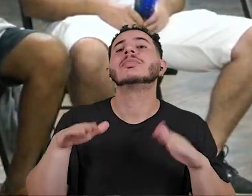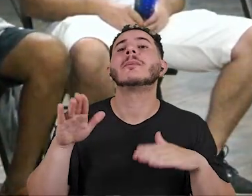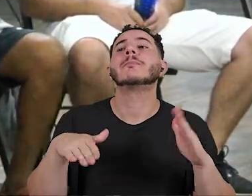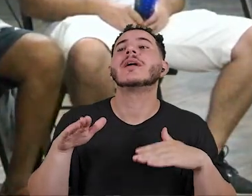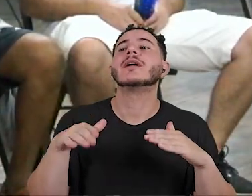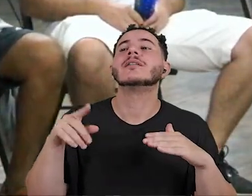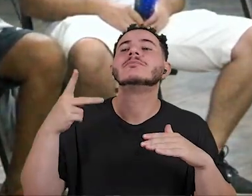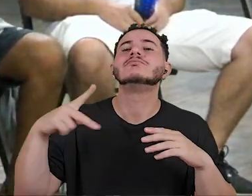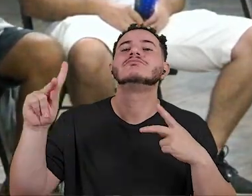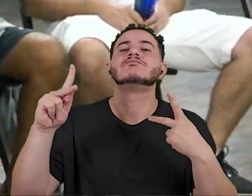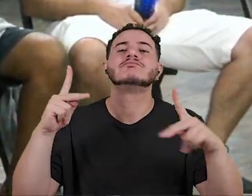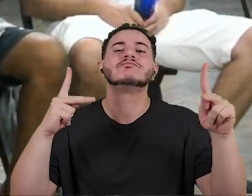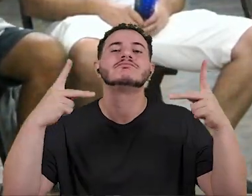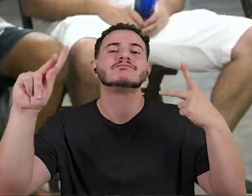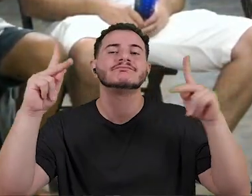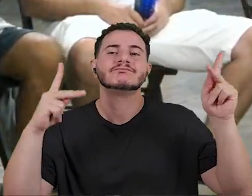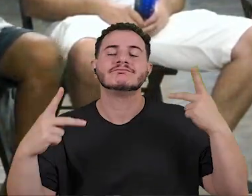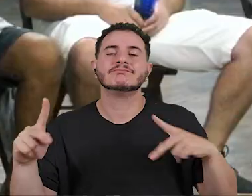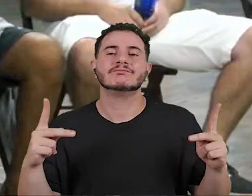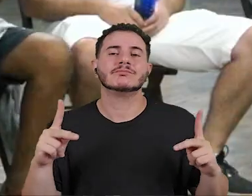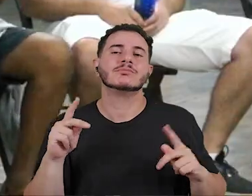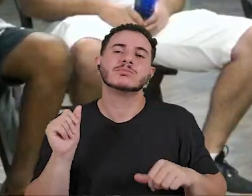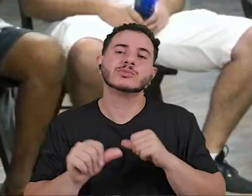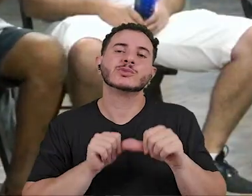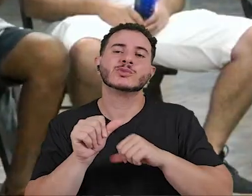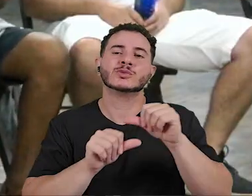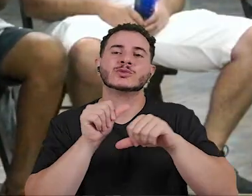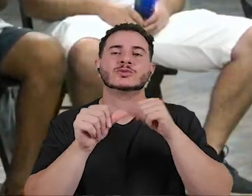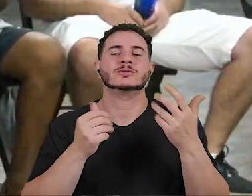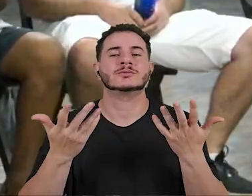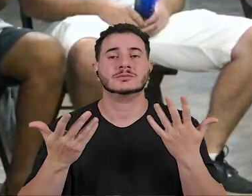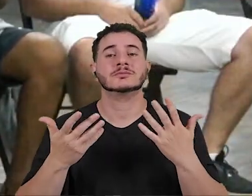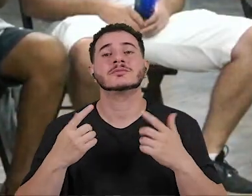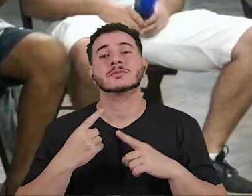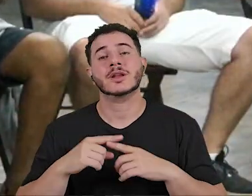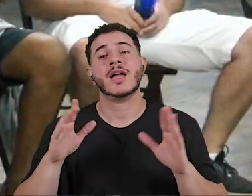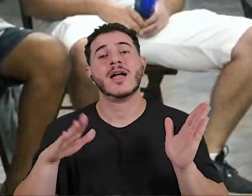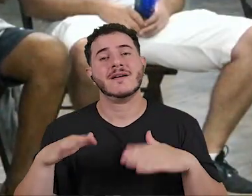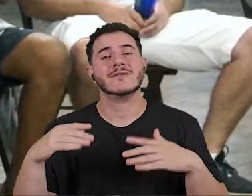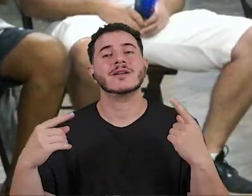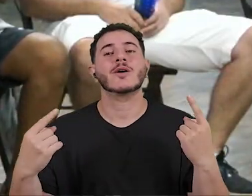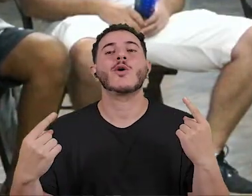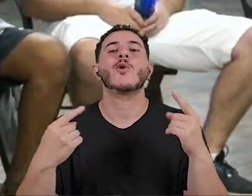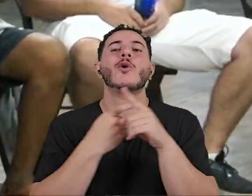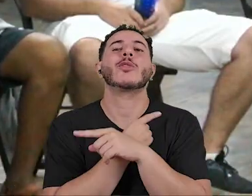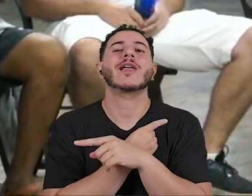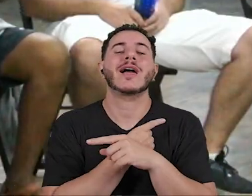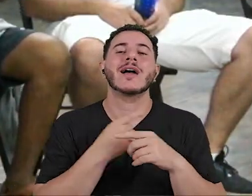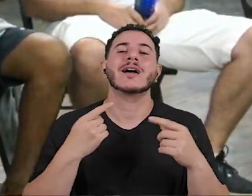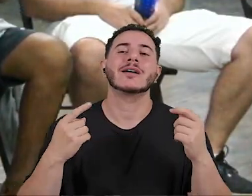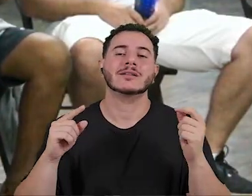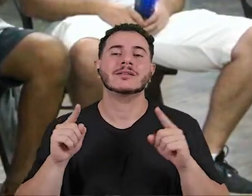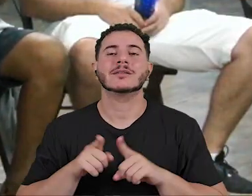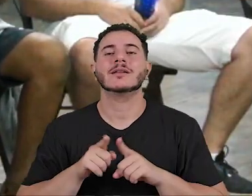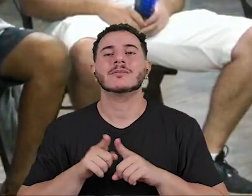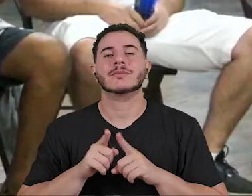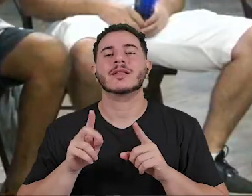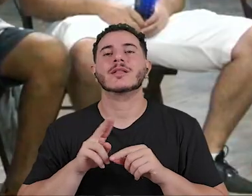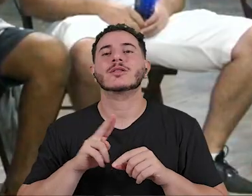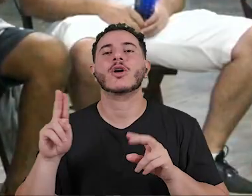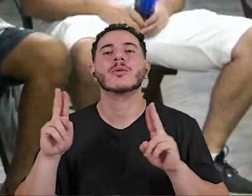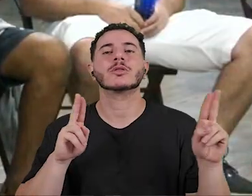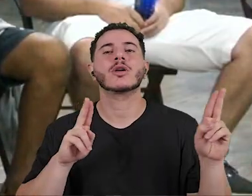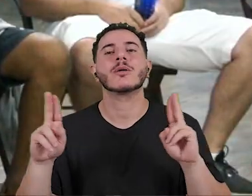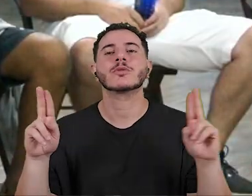que talvez seja até o contrário, só pode escrever o contrário o nome do orixá. Queto, jeito, eles começam a me chamar de outro jeito.